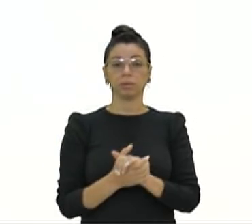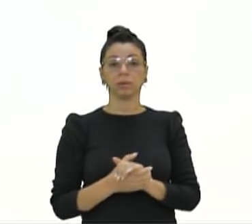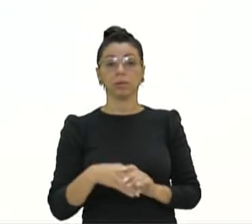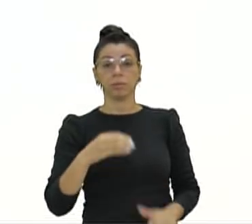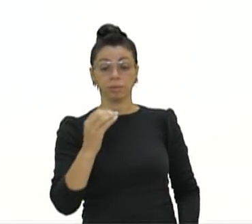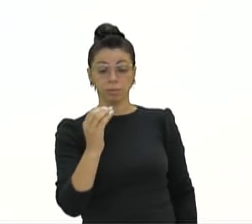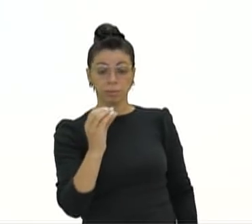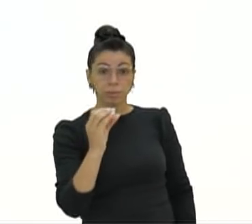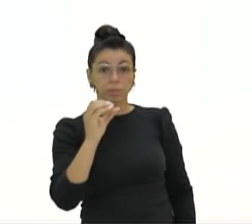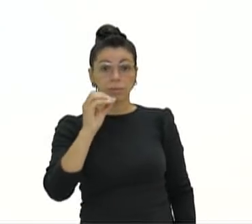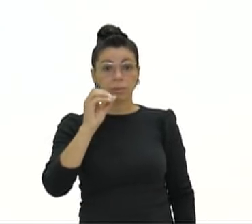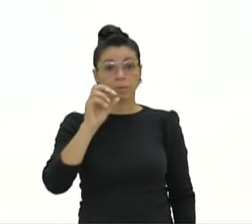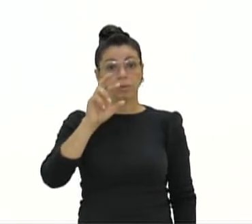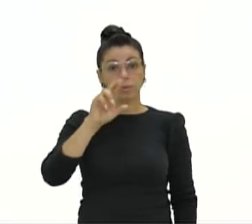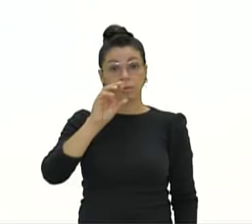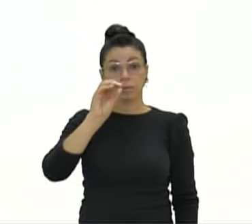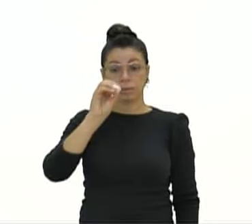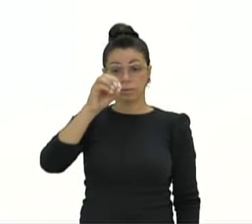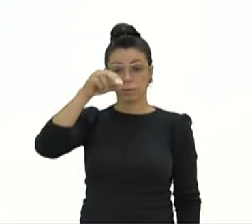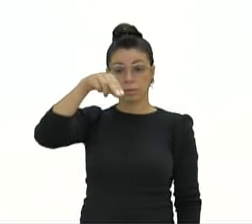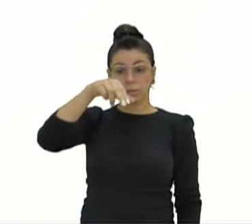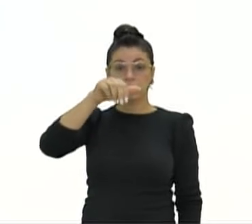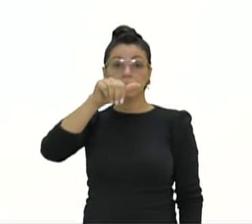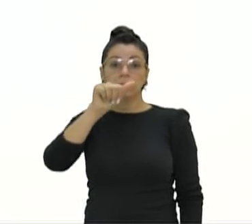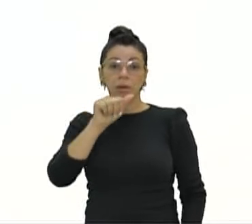desses espinhozinhos que ele tem em volta.